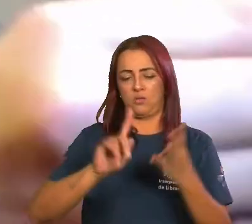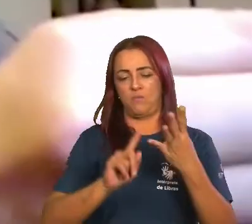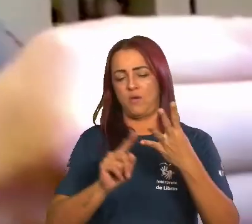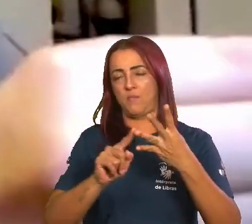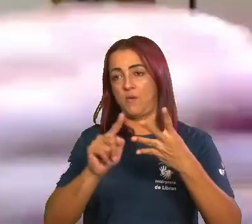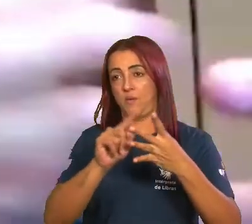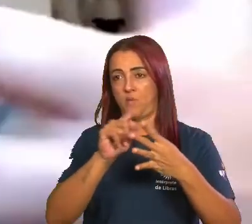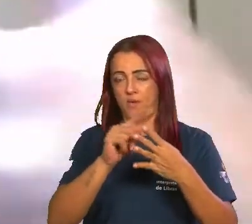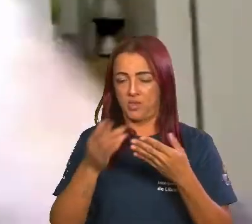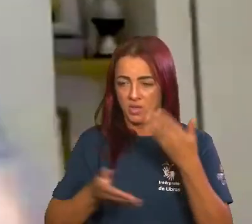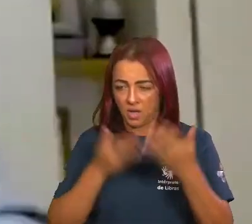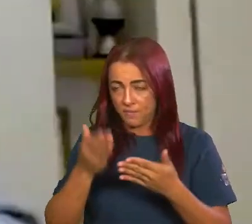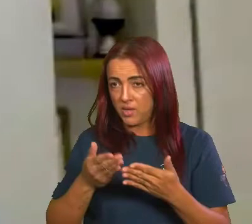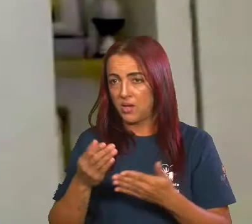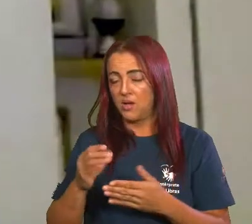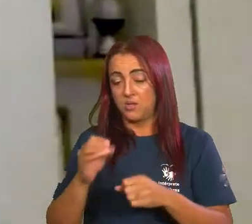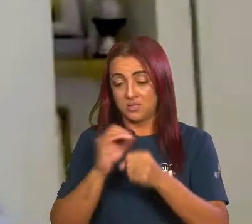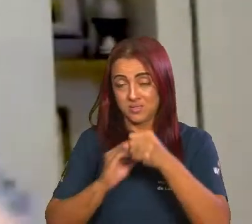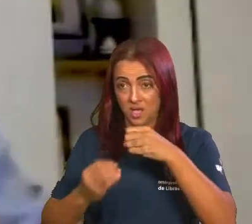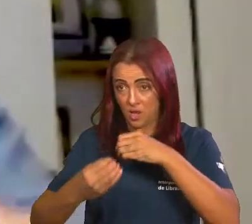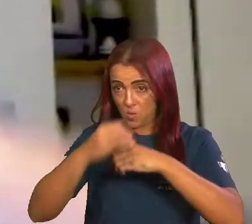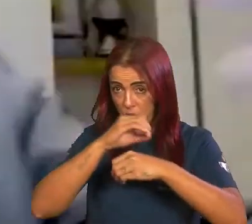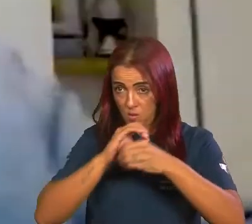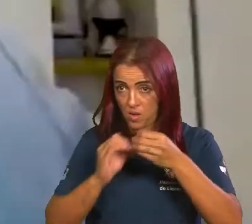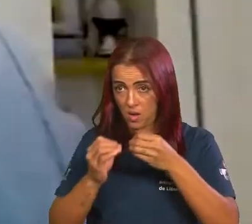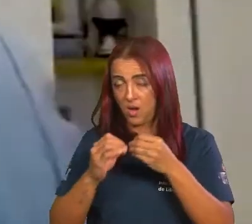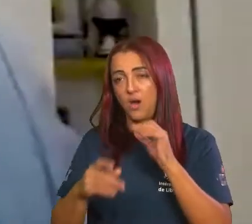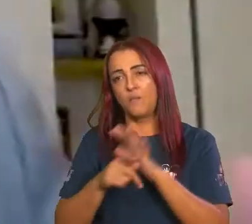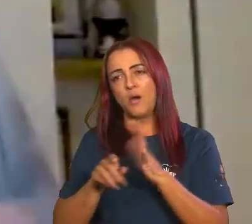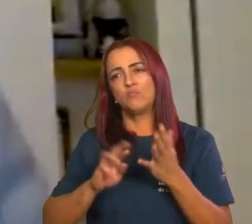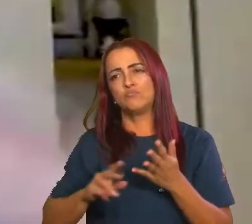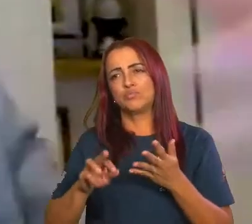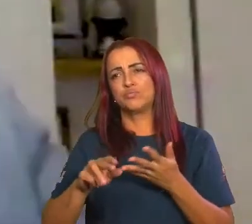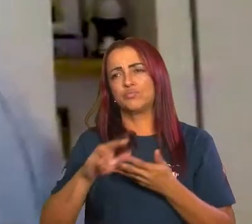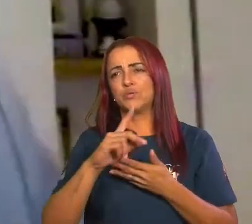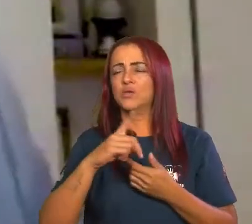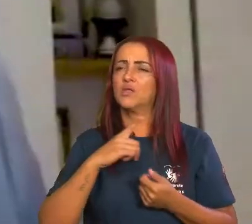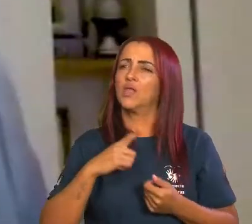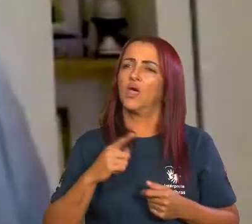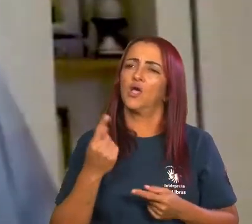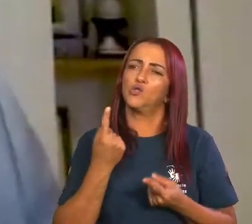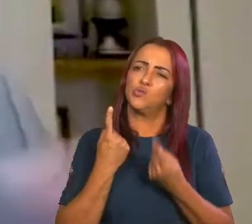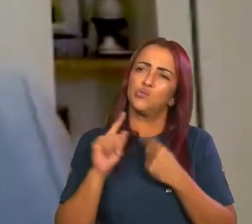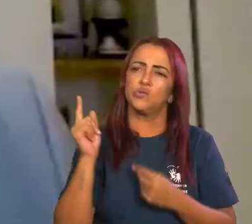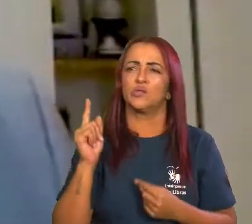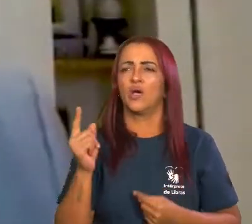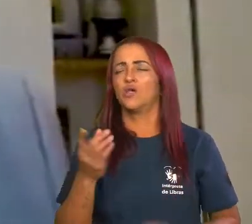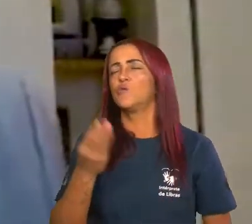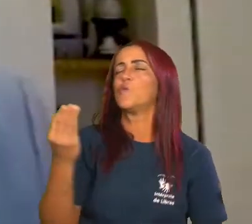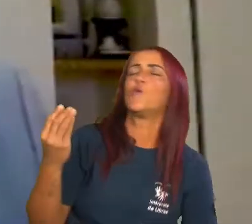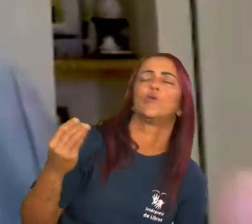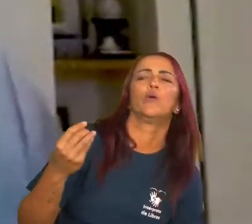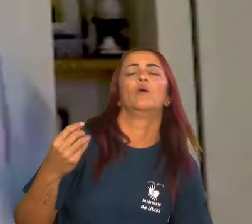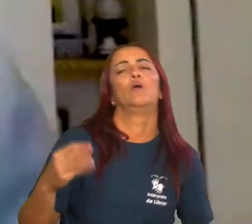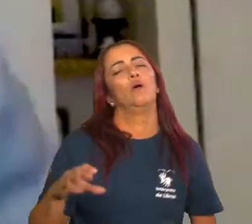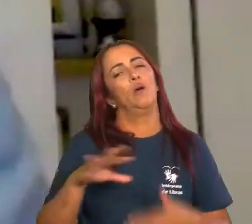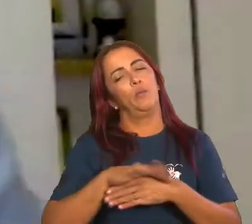terapia celular, terapia de reposição enzimática, que nós tivemos tantos sucessos em tantas